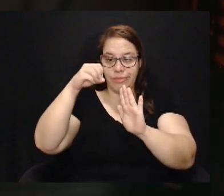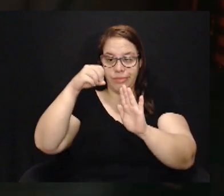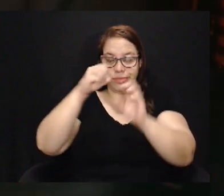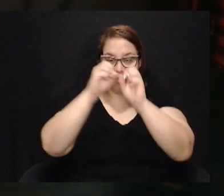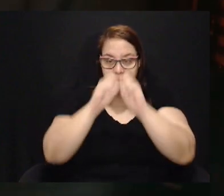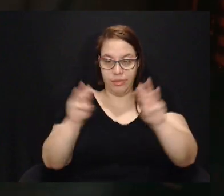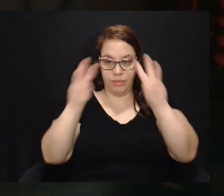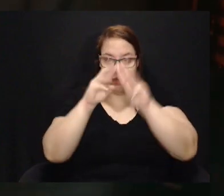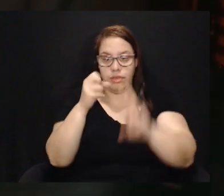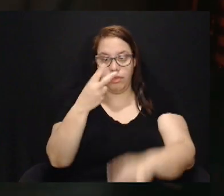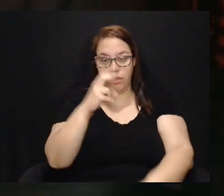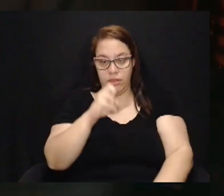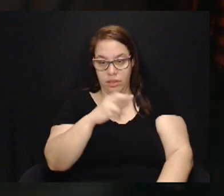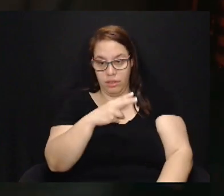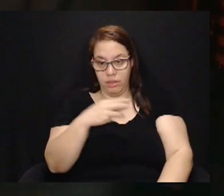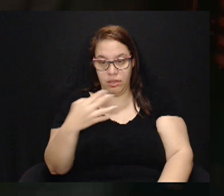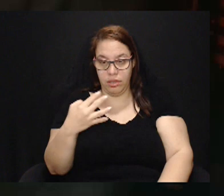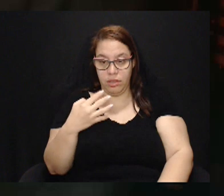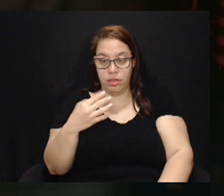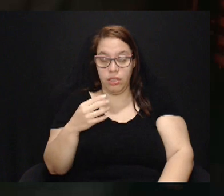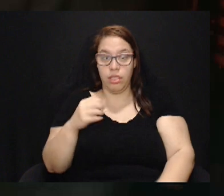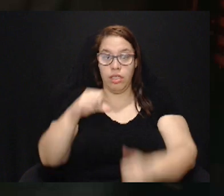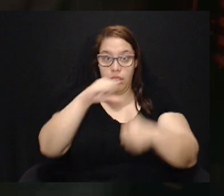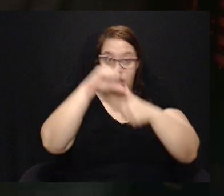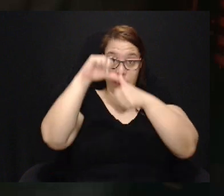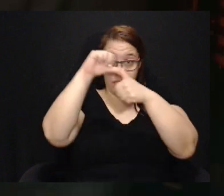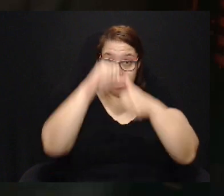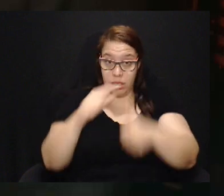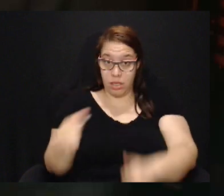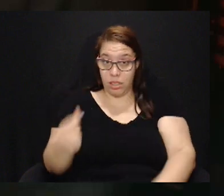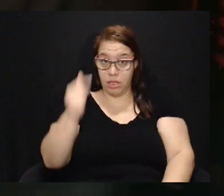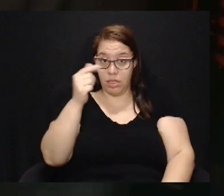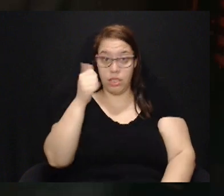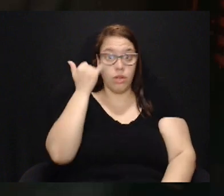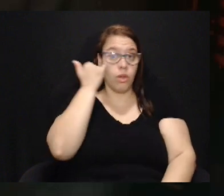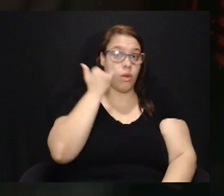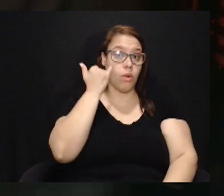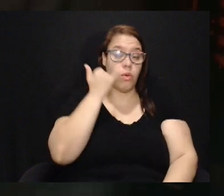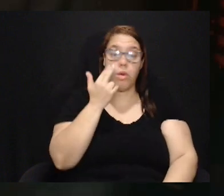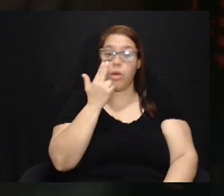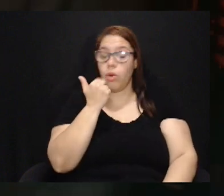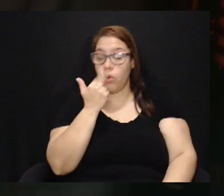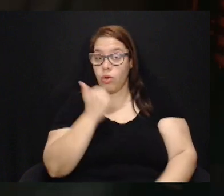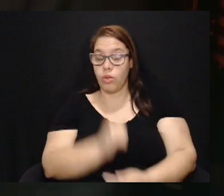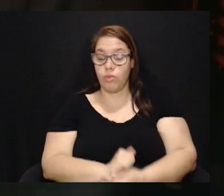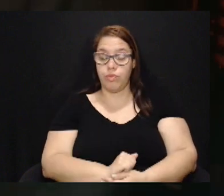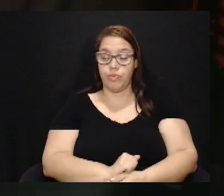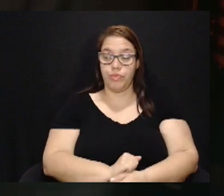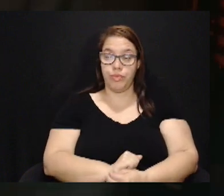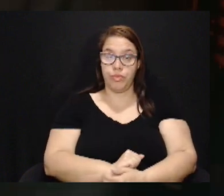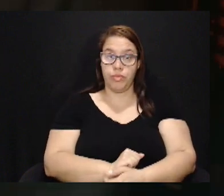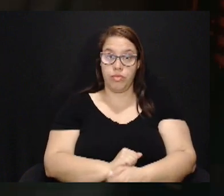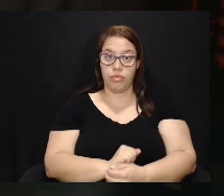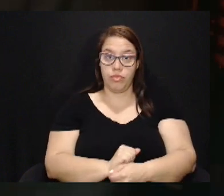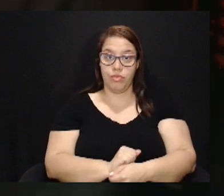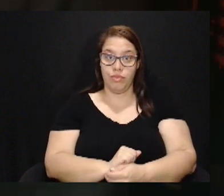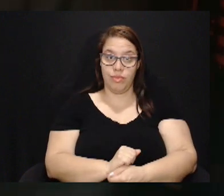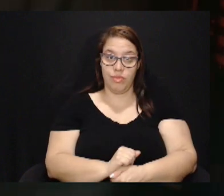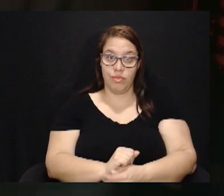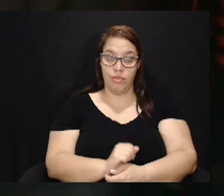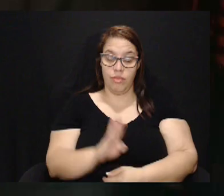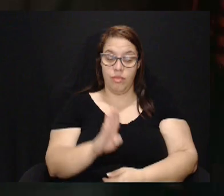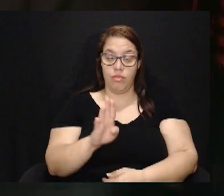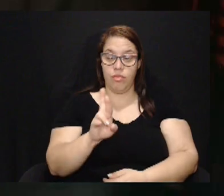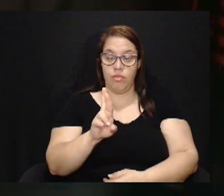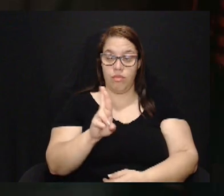Latina tem um dos custos mais altos para uma dieta nutritiva, né? Então, eu pergunto para o Dr. Bruno, como é que a medicina integrativa ela